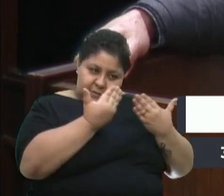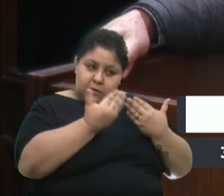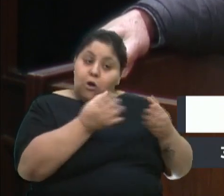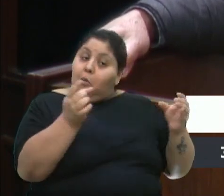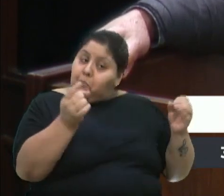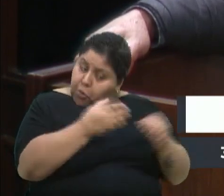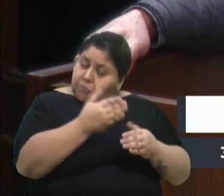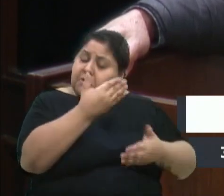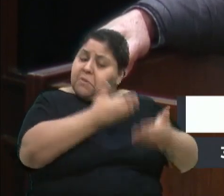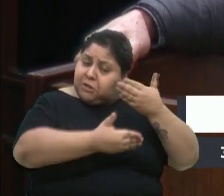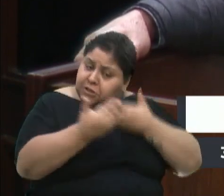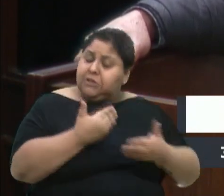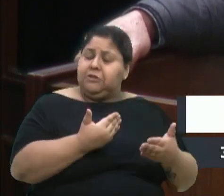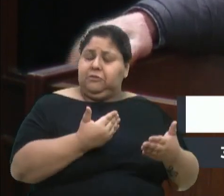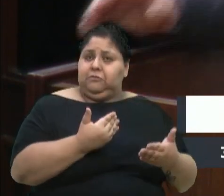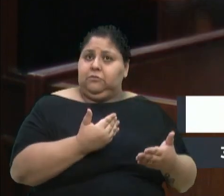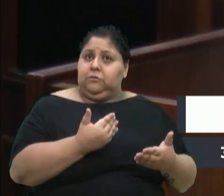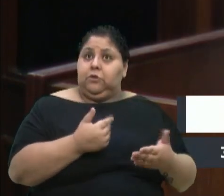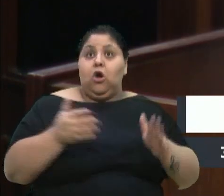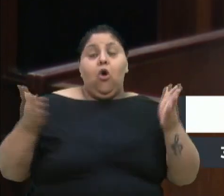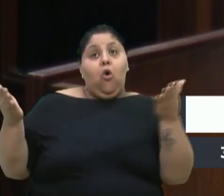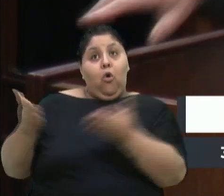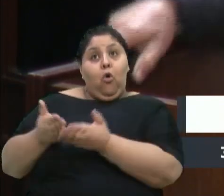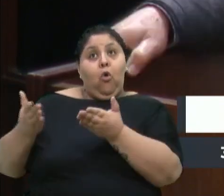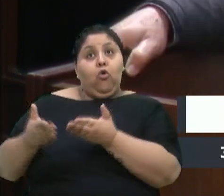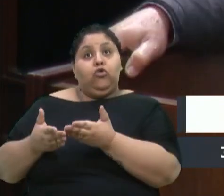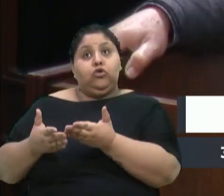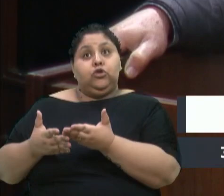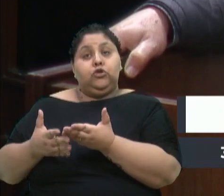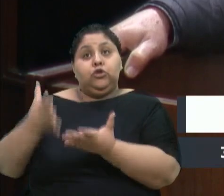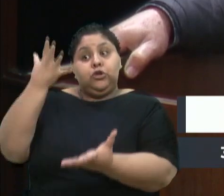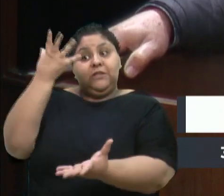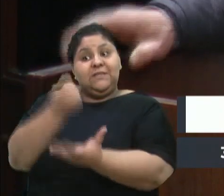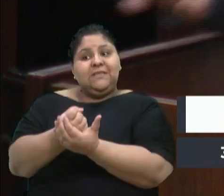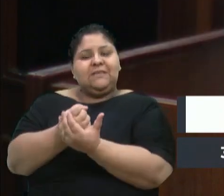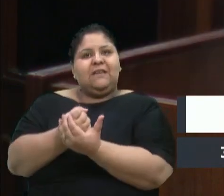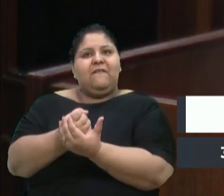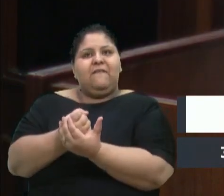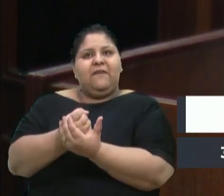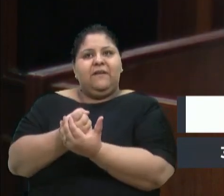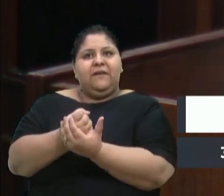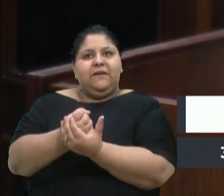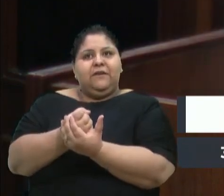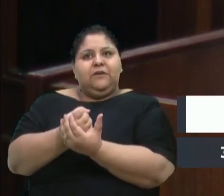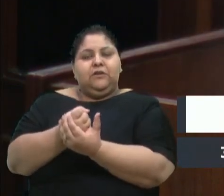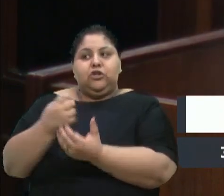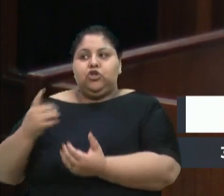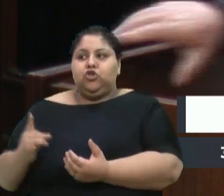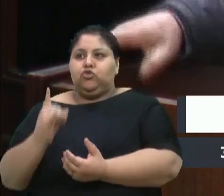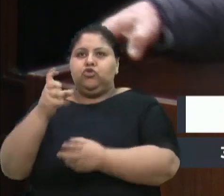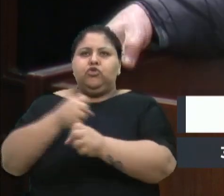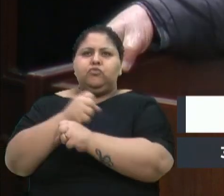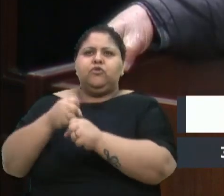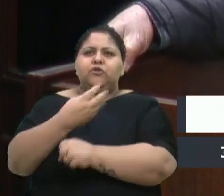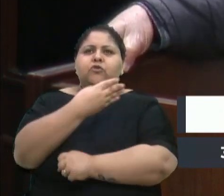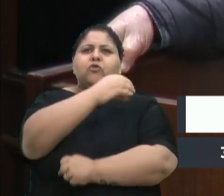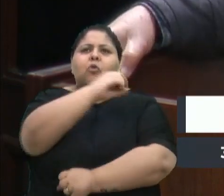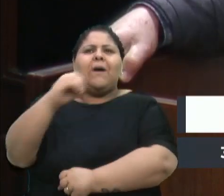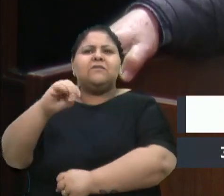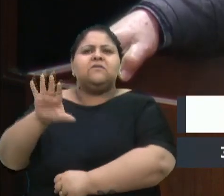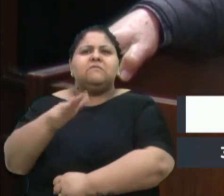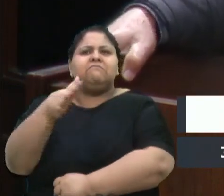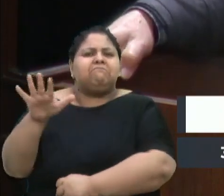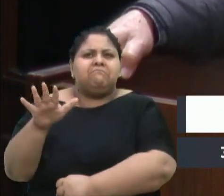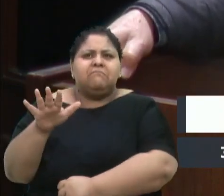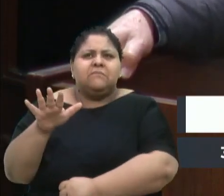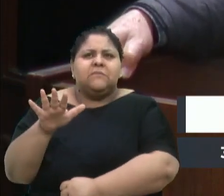atendido. Hoje, se inscreveram no último ano em torno de 400, eu não tenho aqui os números exatos.